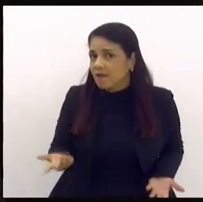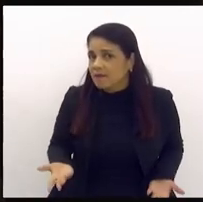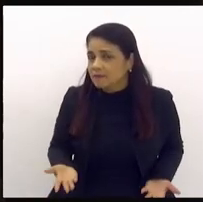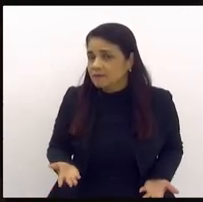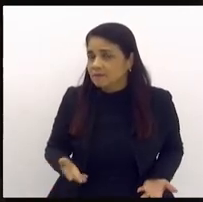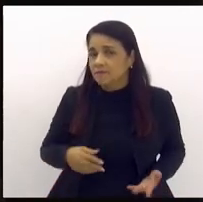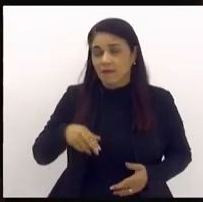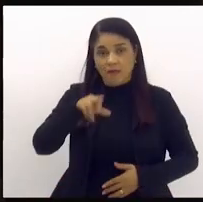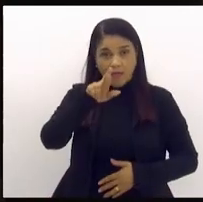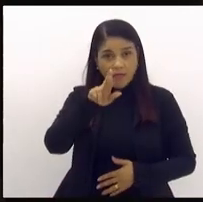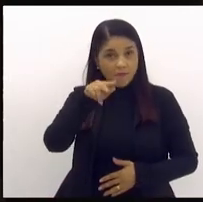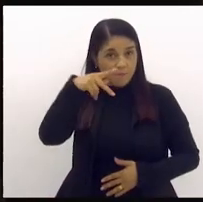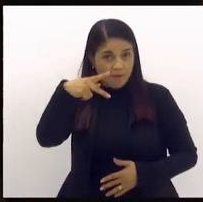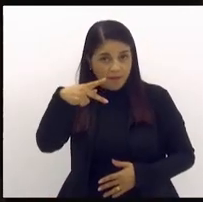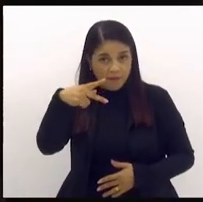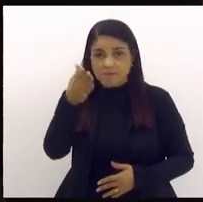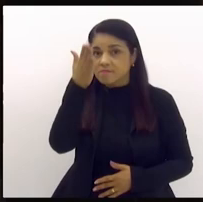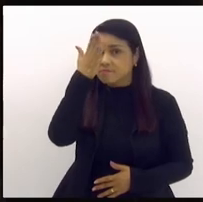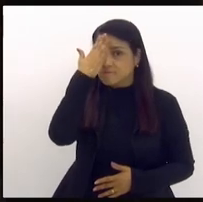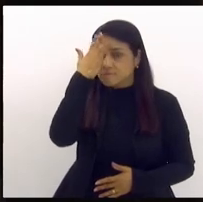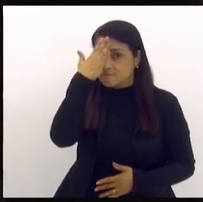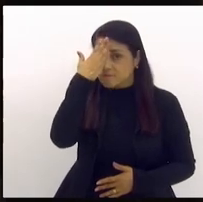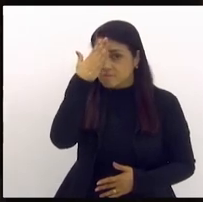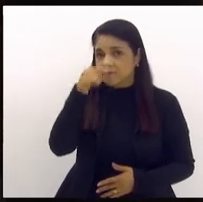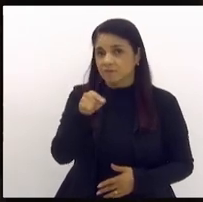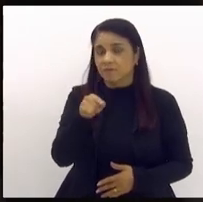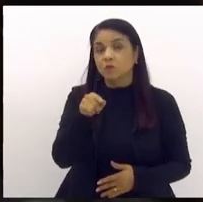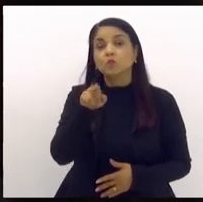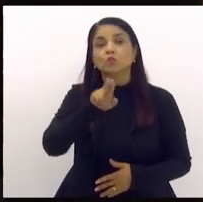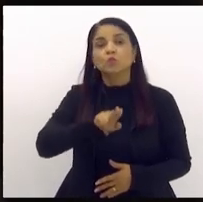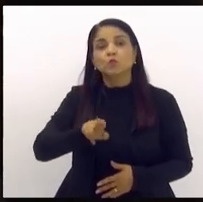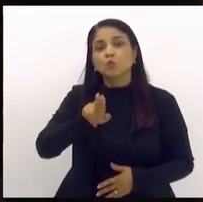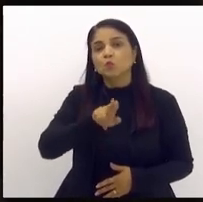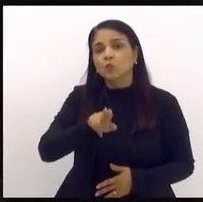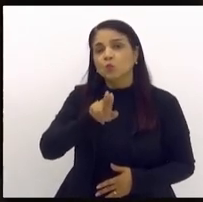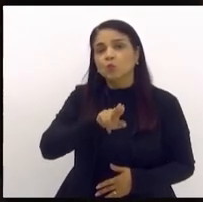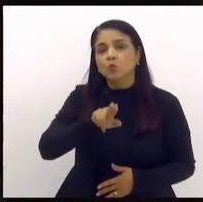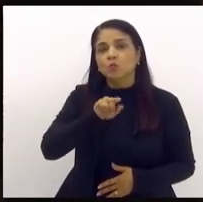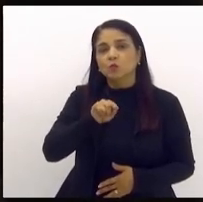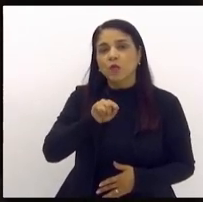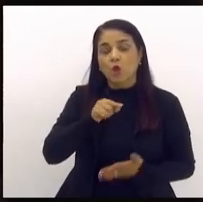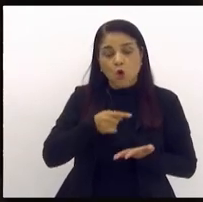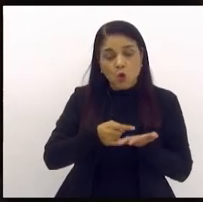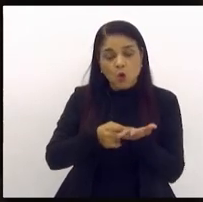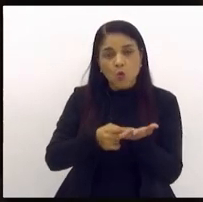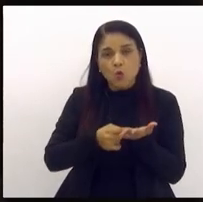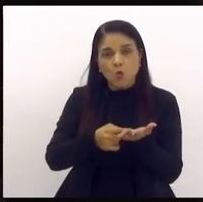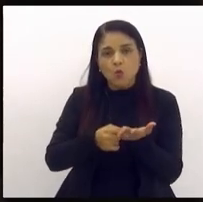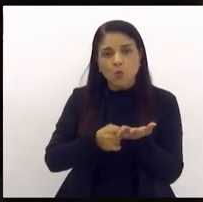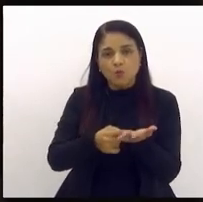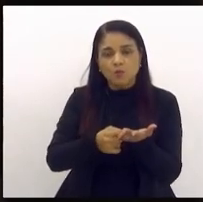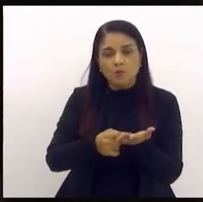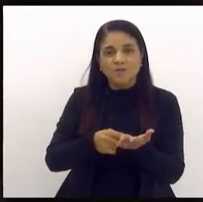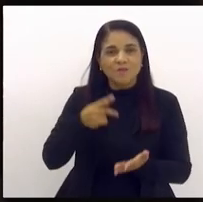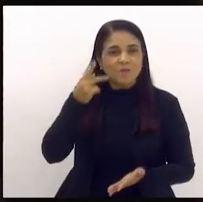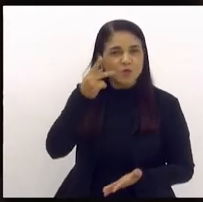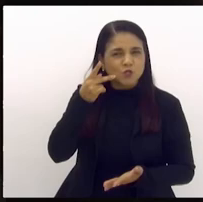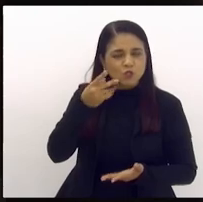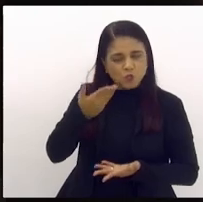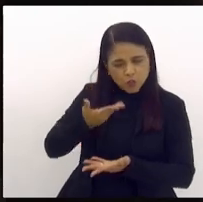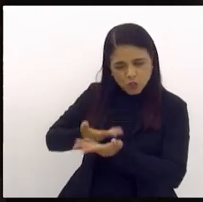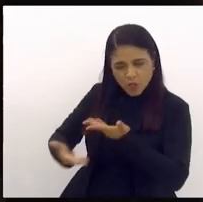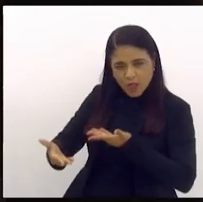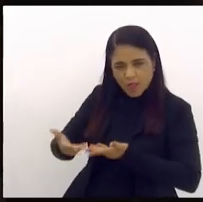que o RPA, muitas das vezes, é usado para cumprir acordo político. Toma lá da cá,